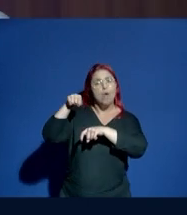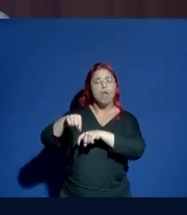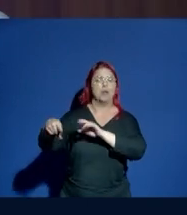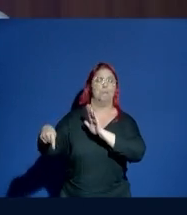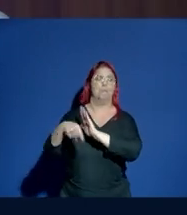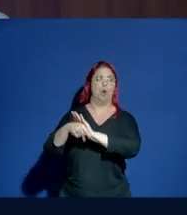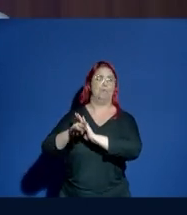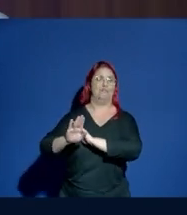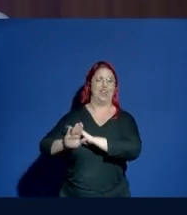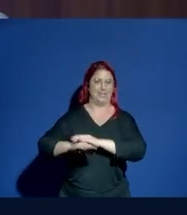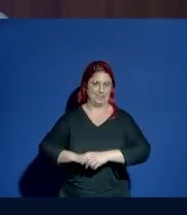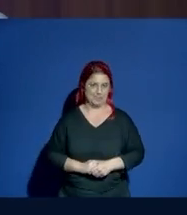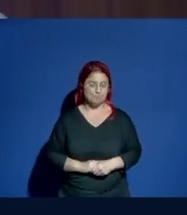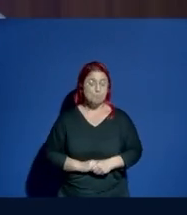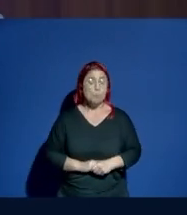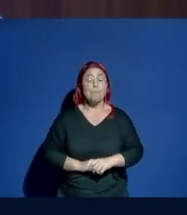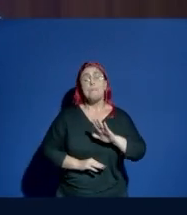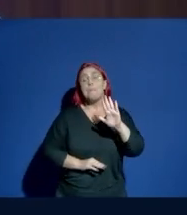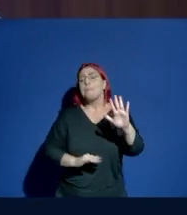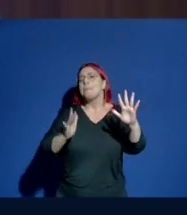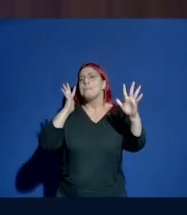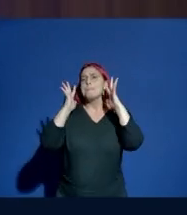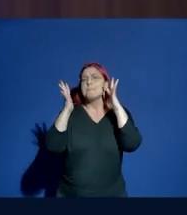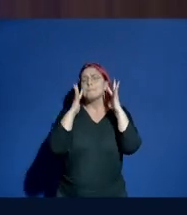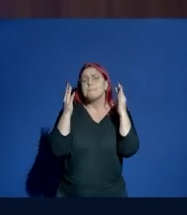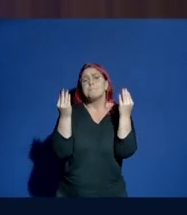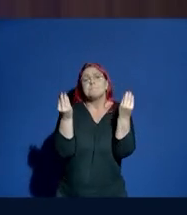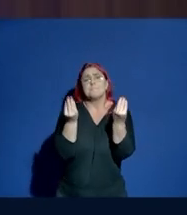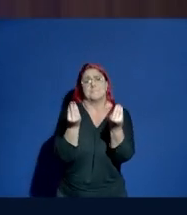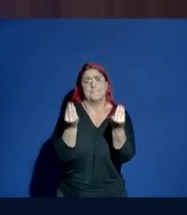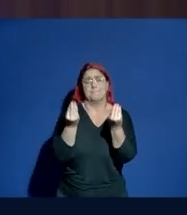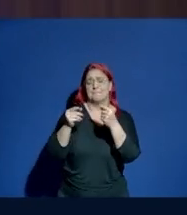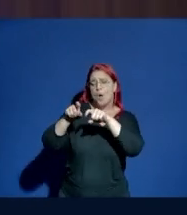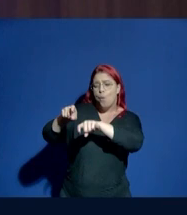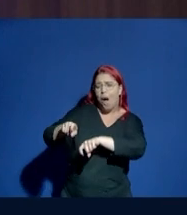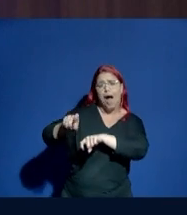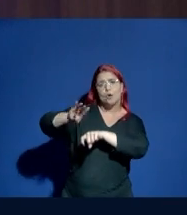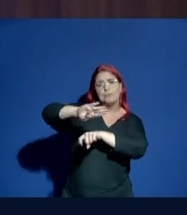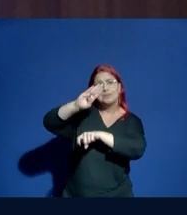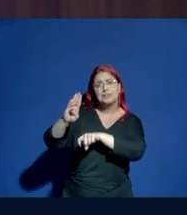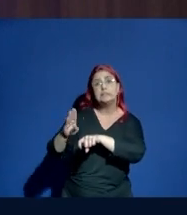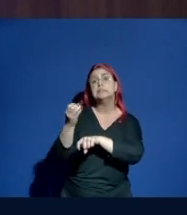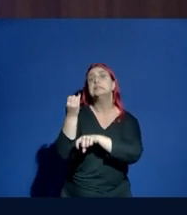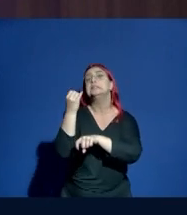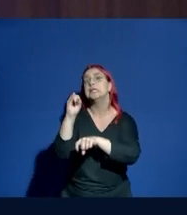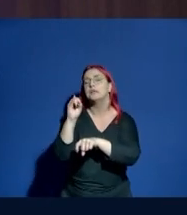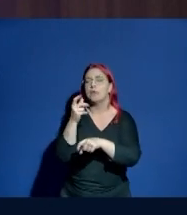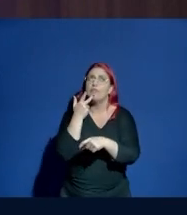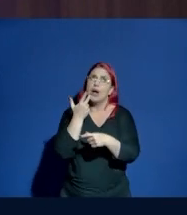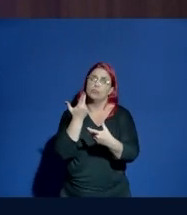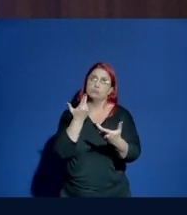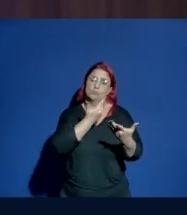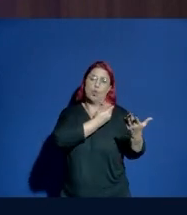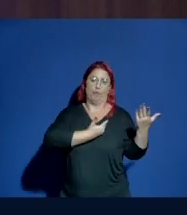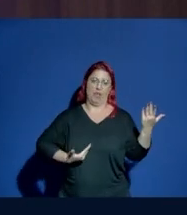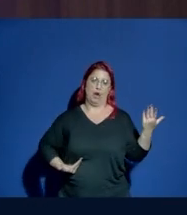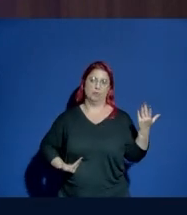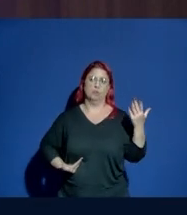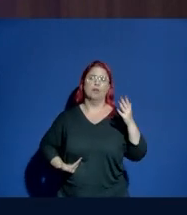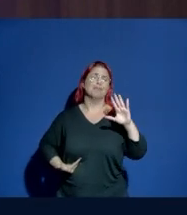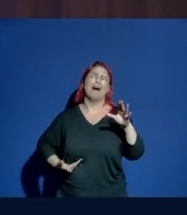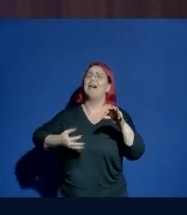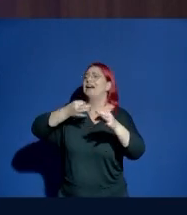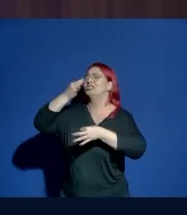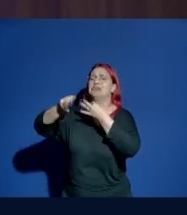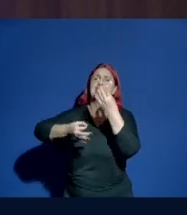agora fica imaginando como seria esse Agro brasileiro se o governo Quando eu digo o governo não tô aqui a querer